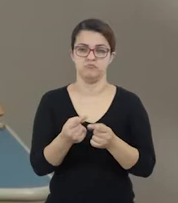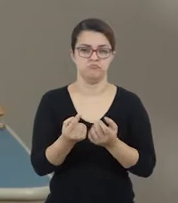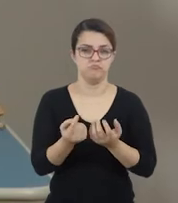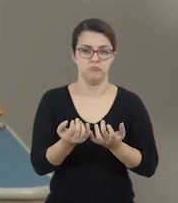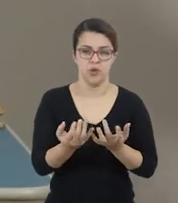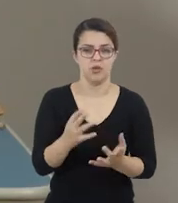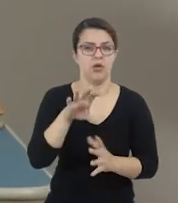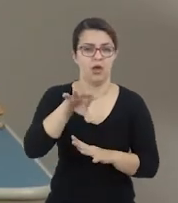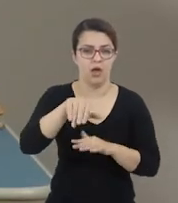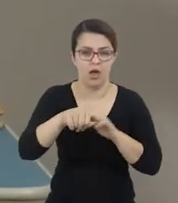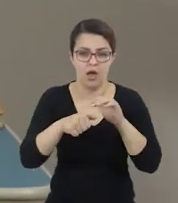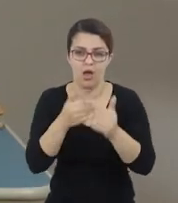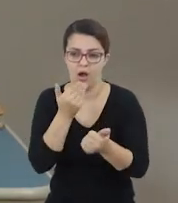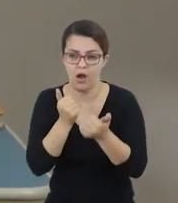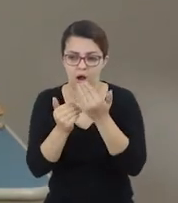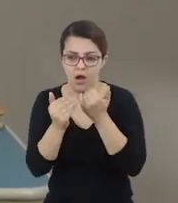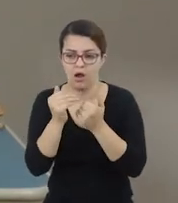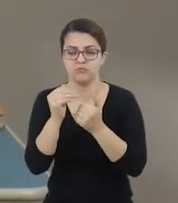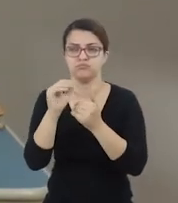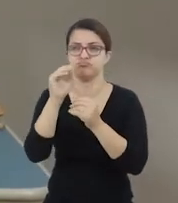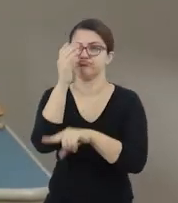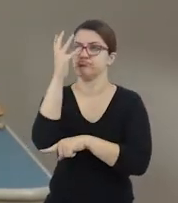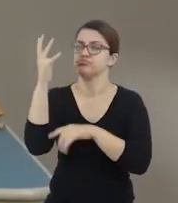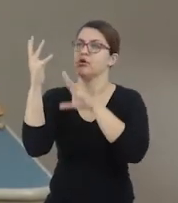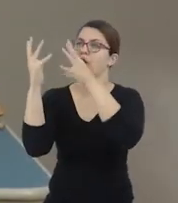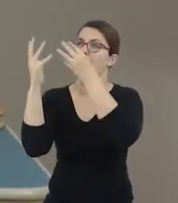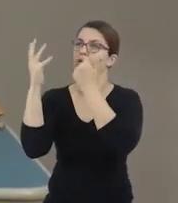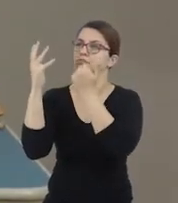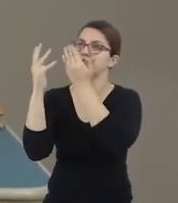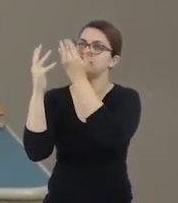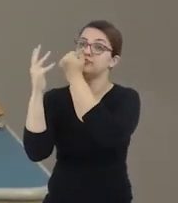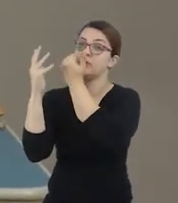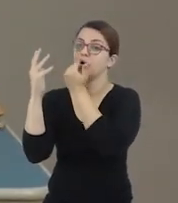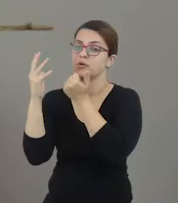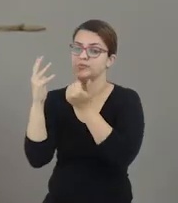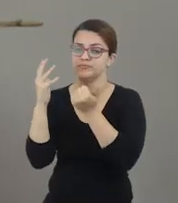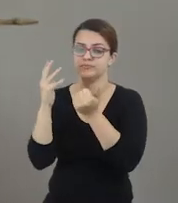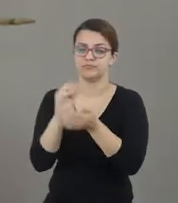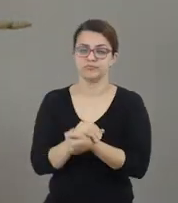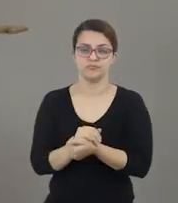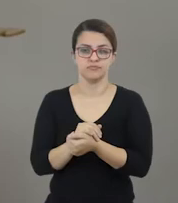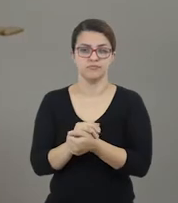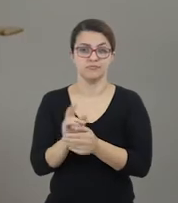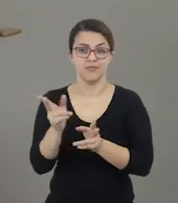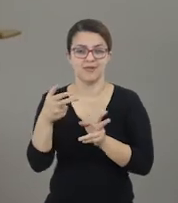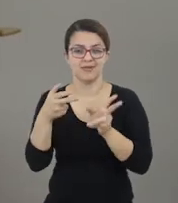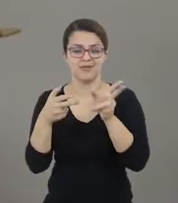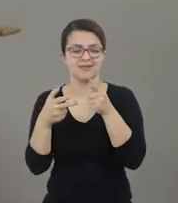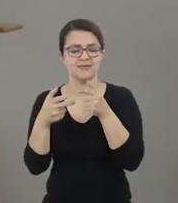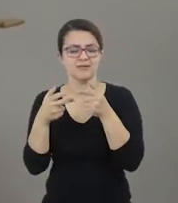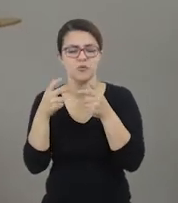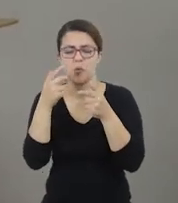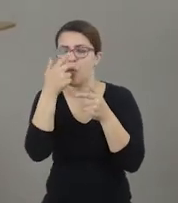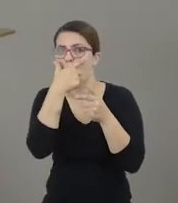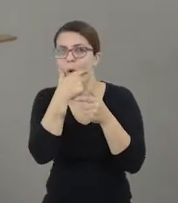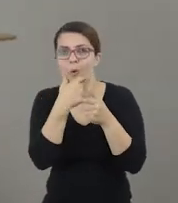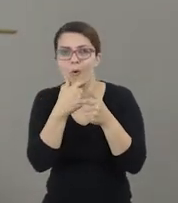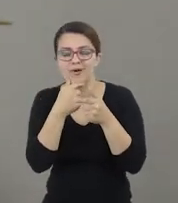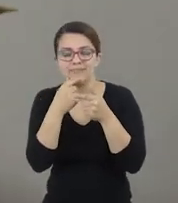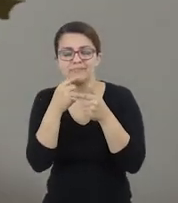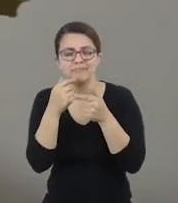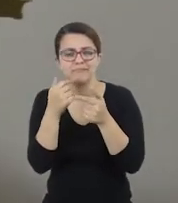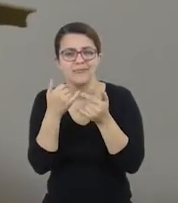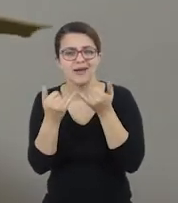vegetais, de plantas, né? Ele tem uma carinha como que parece que ele está sempre feliz, sempre